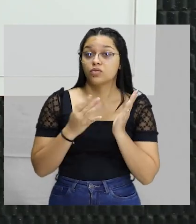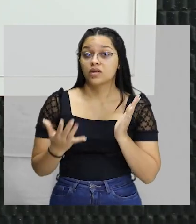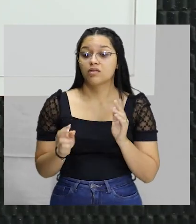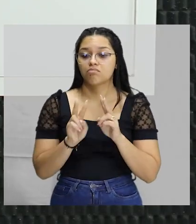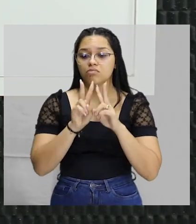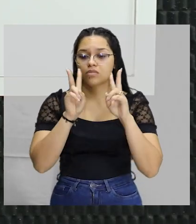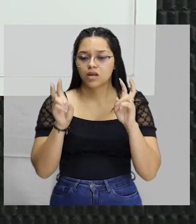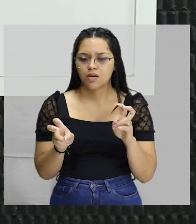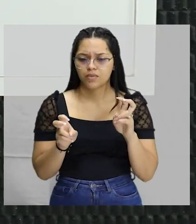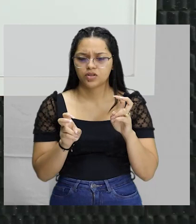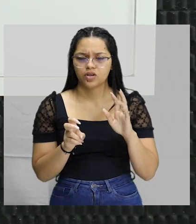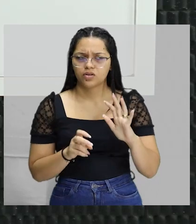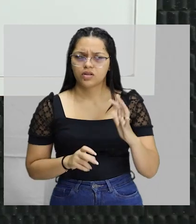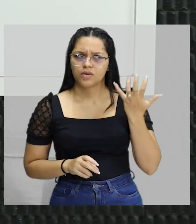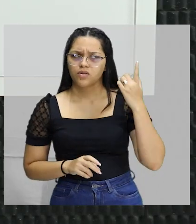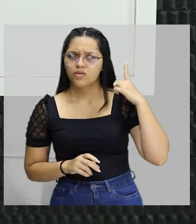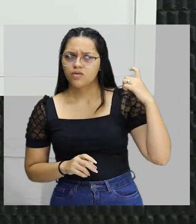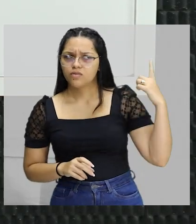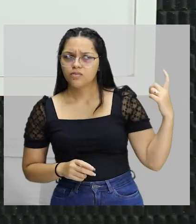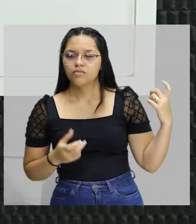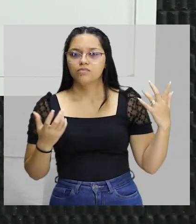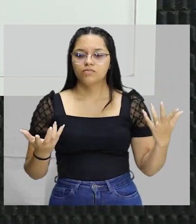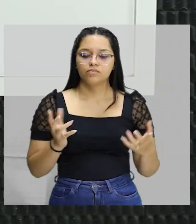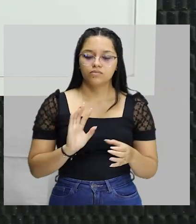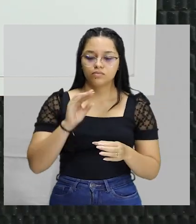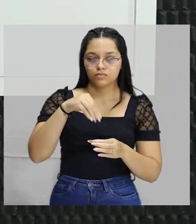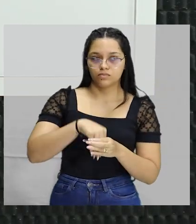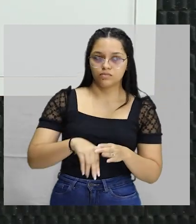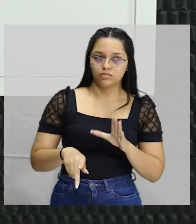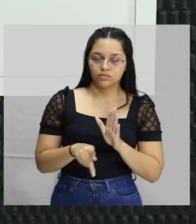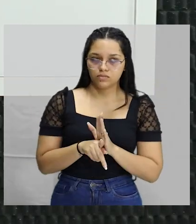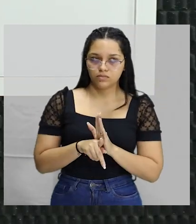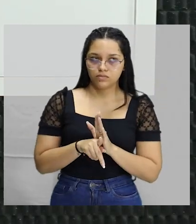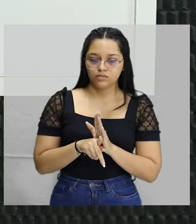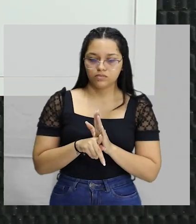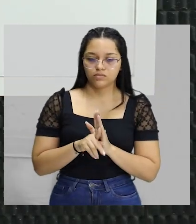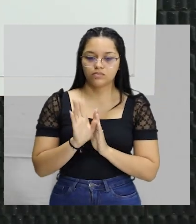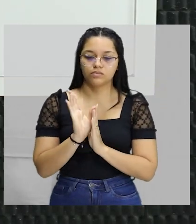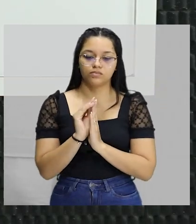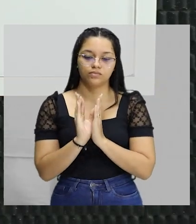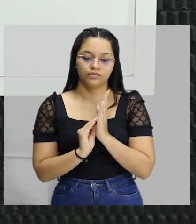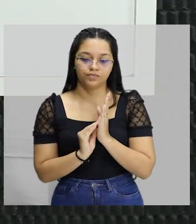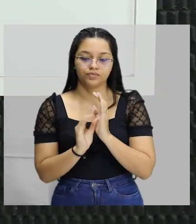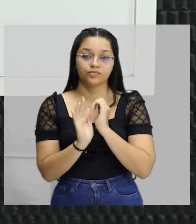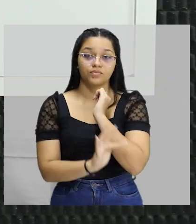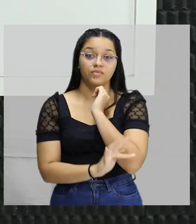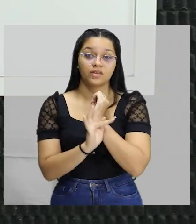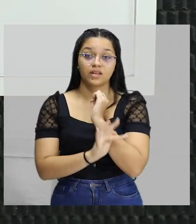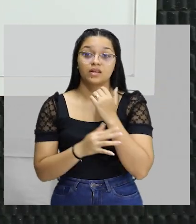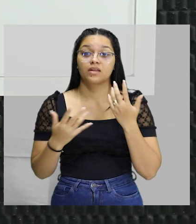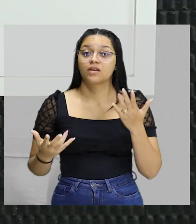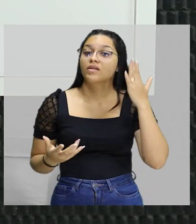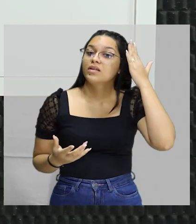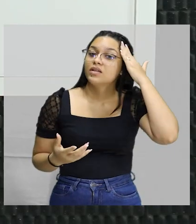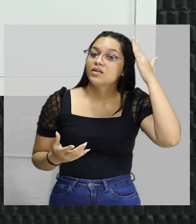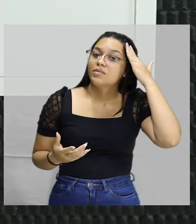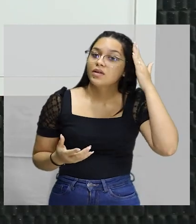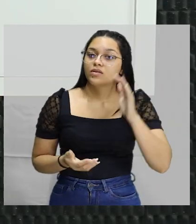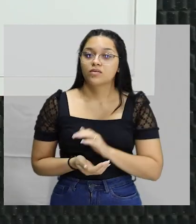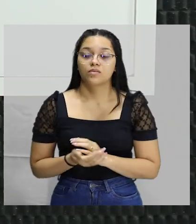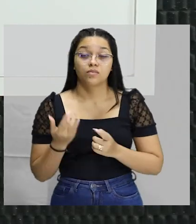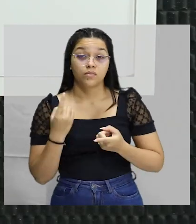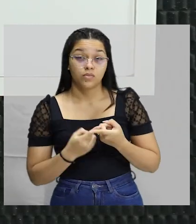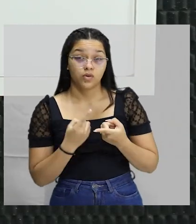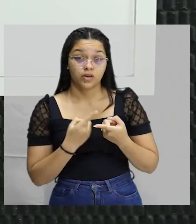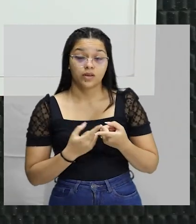sobre fenômenos sonoros, dentre os conteúdos de física, se torna até muito simples o entendimento, certo? Porque os